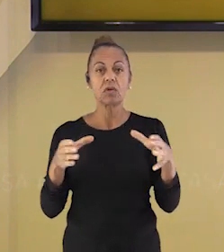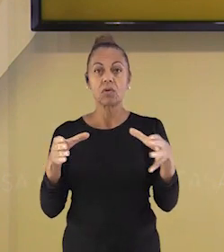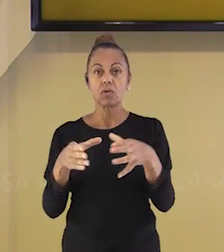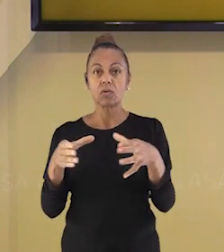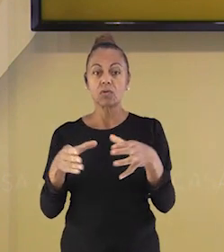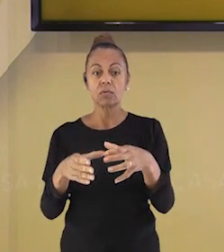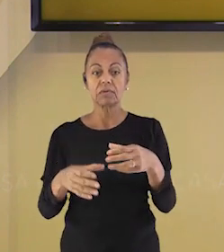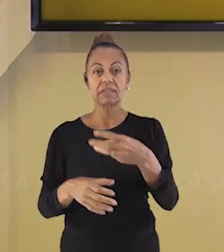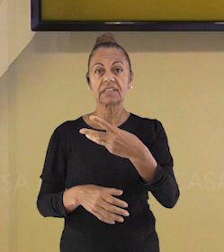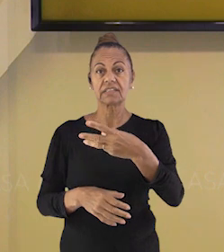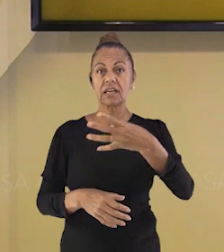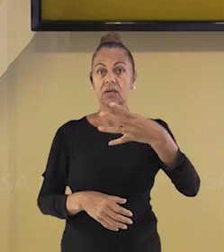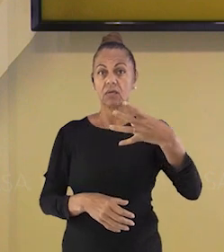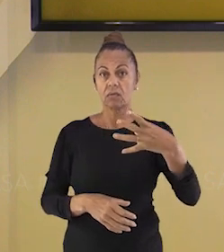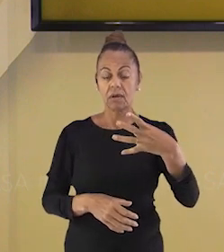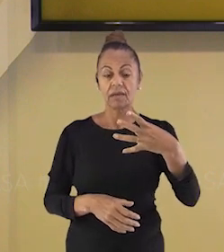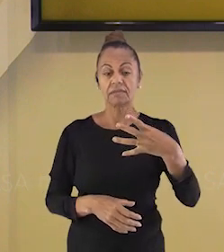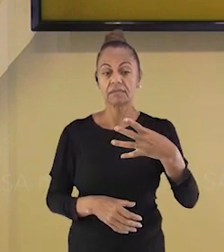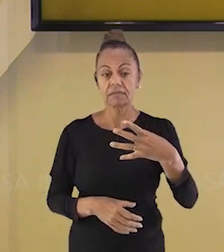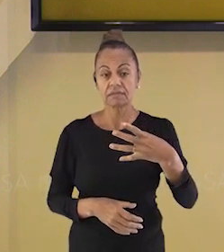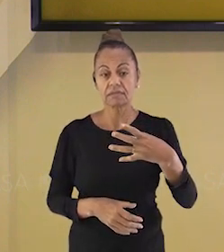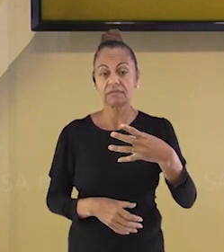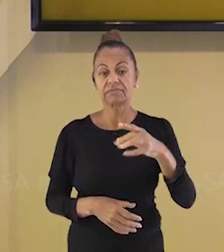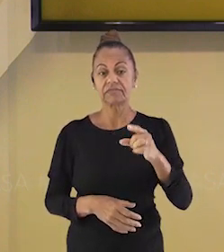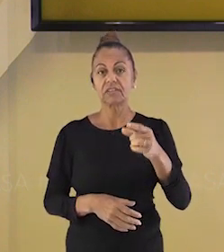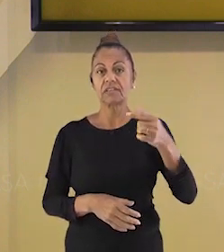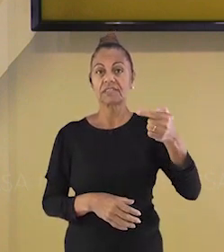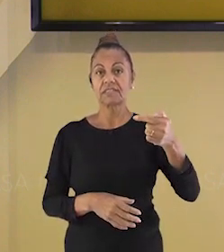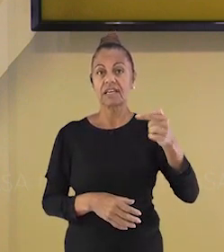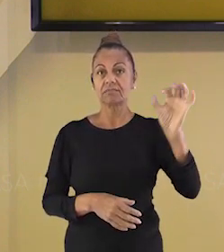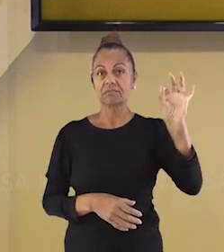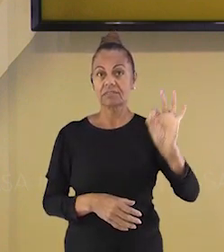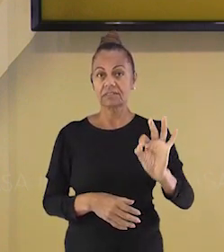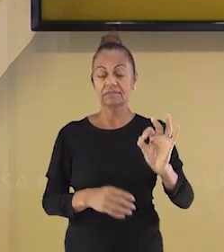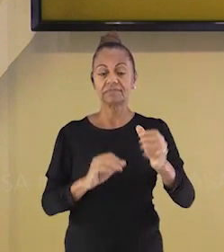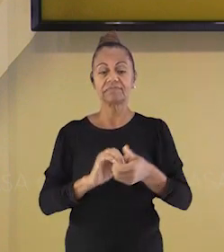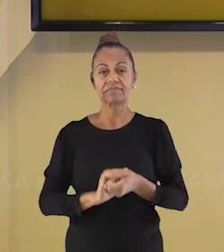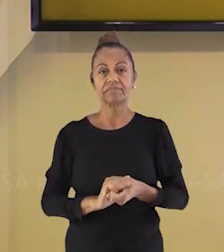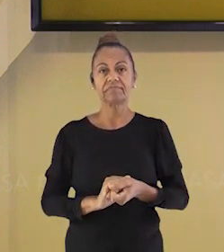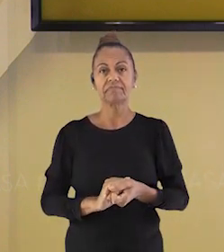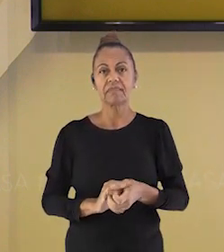34,5%, ou seja, essa grande parcela em rosa.